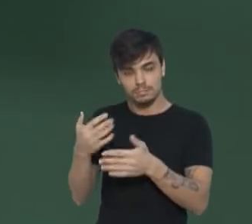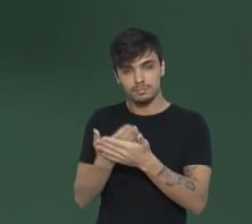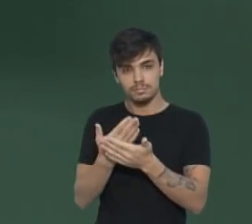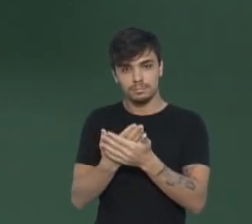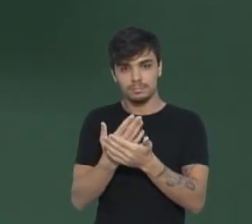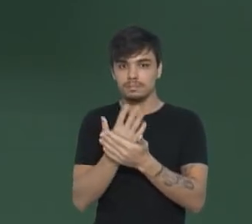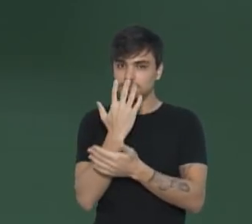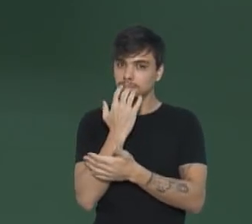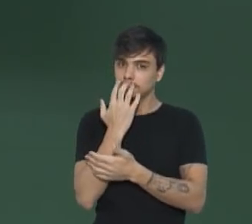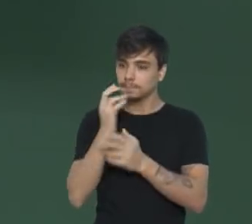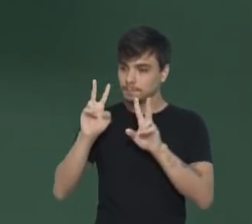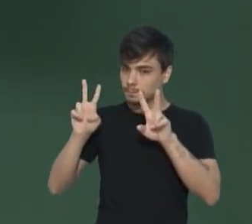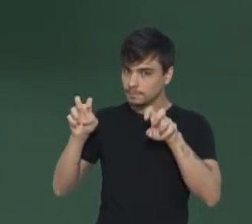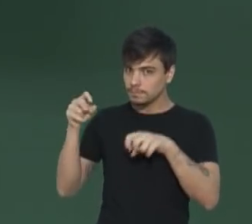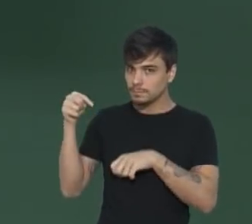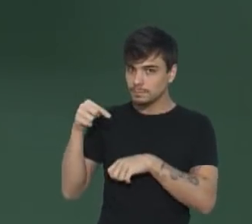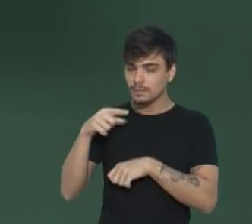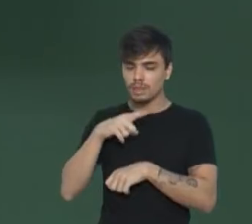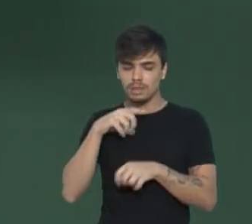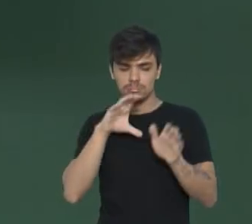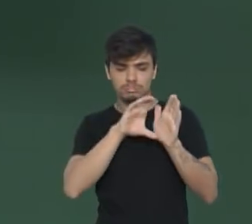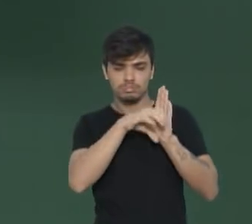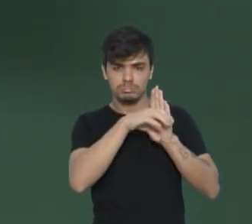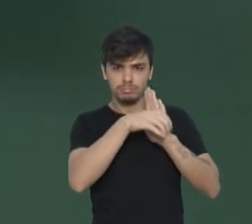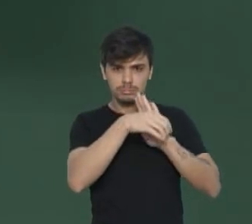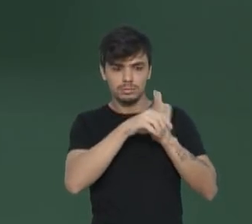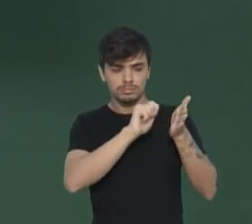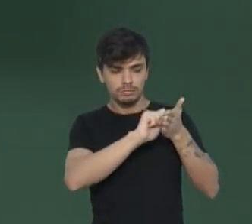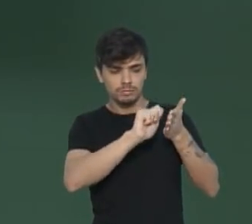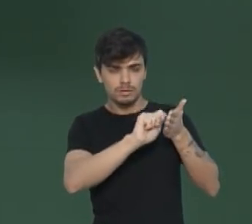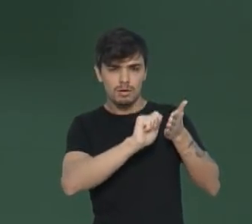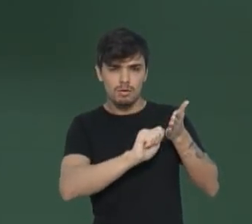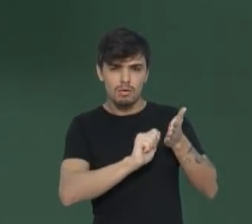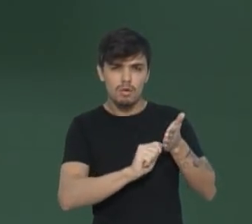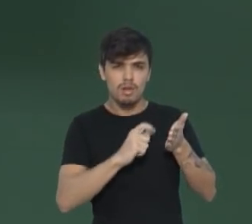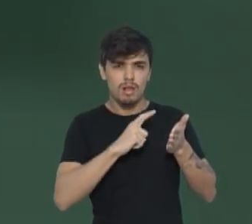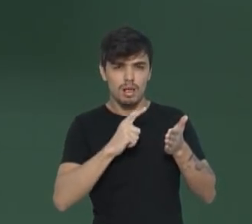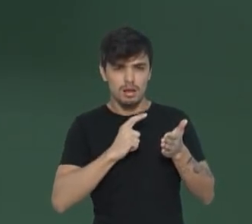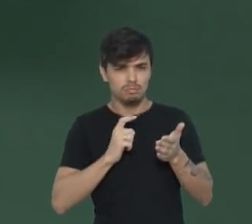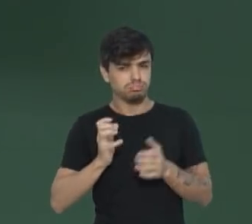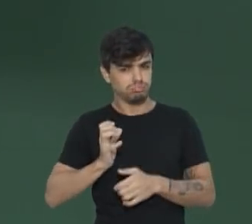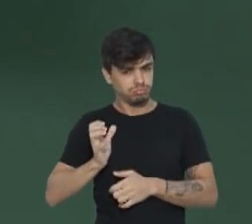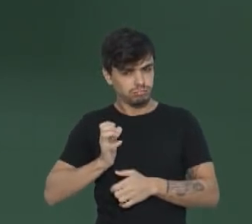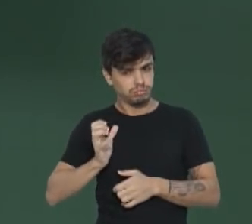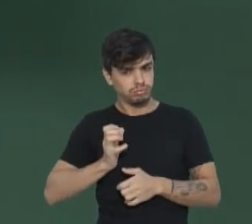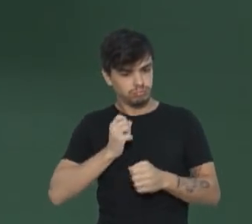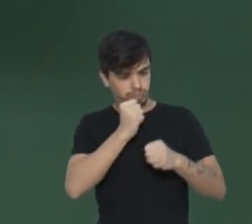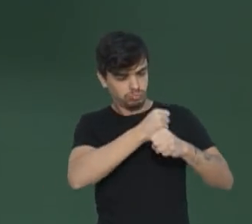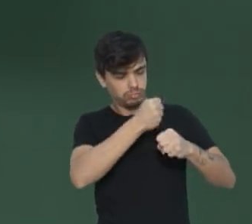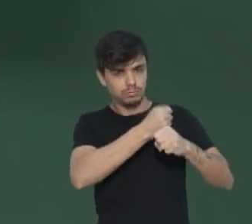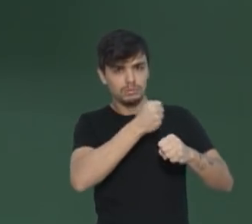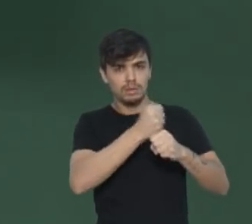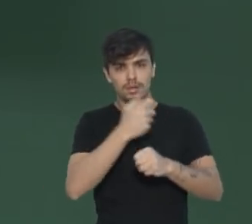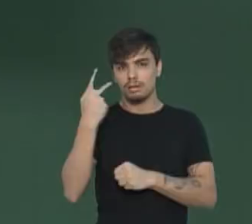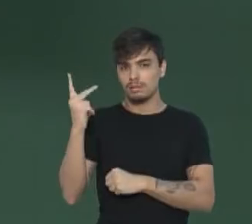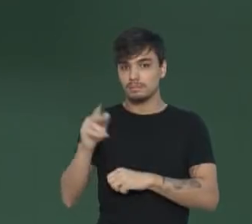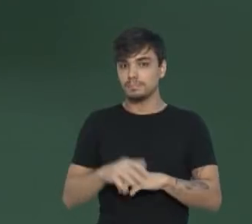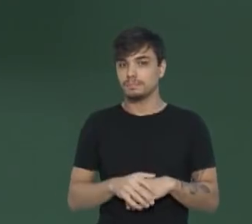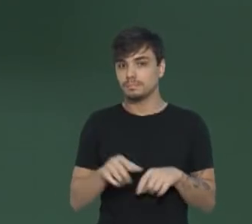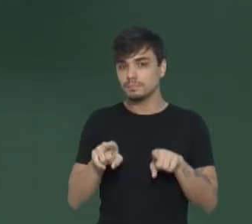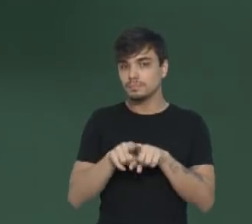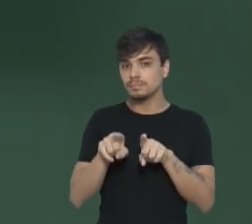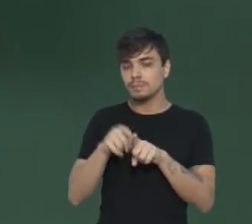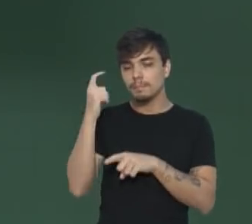obra gigantesca, tem muitos conceitos, ele escreveu bastante, é muito rica a obra dele, A gente está apenas dando um vislumbre sobre os